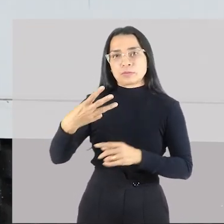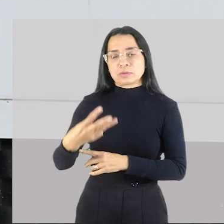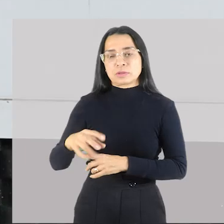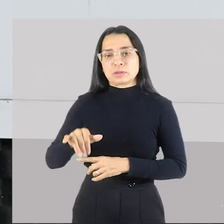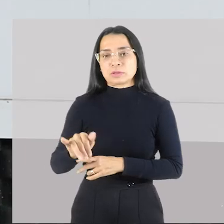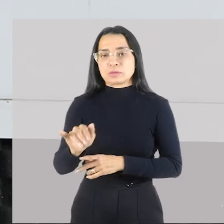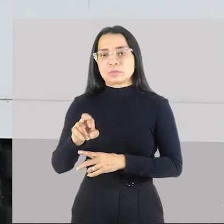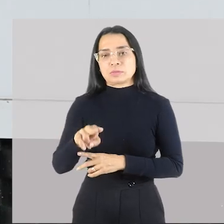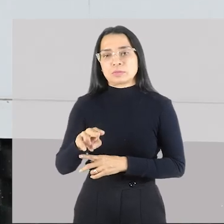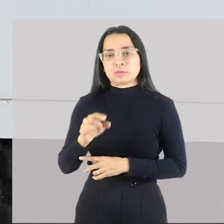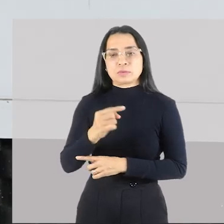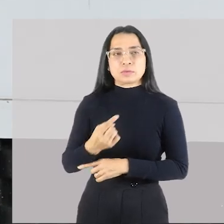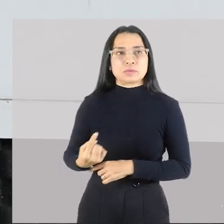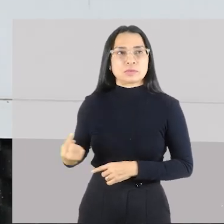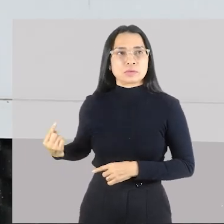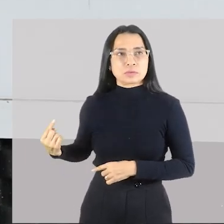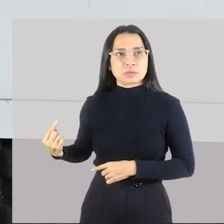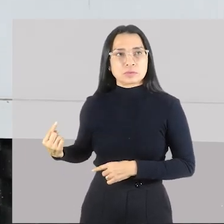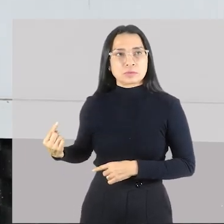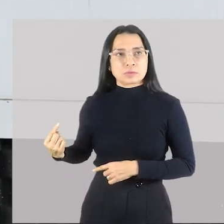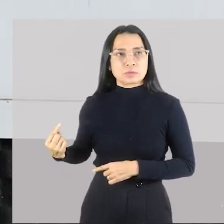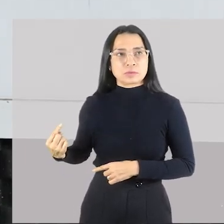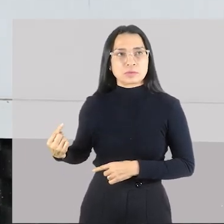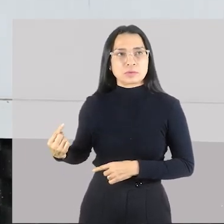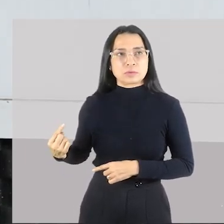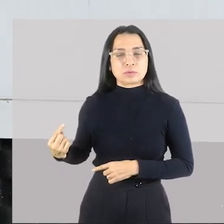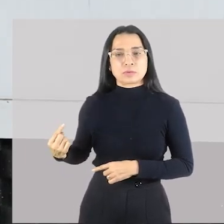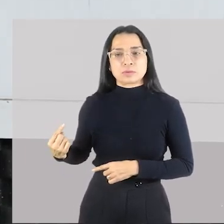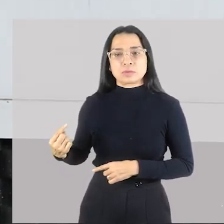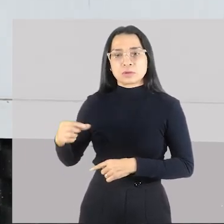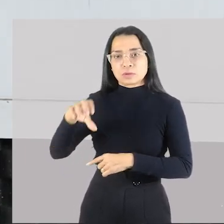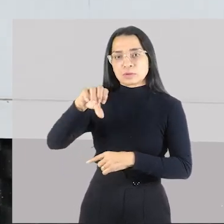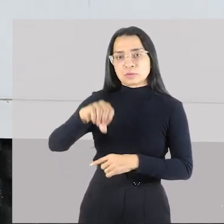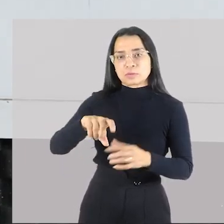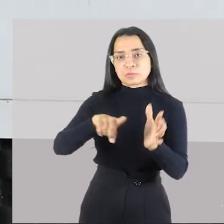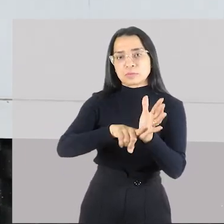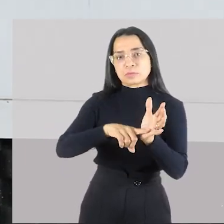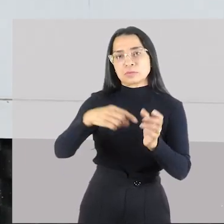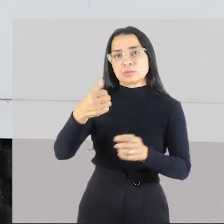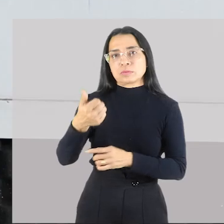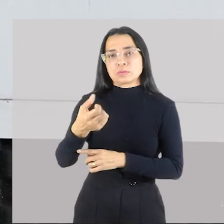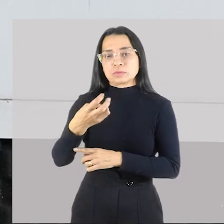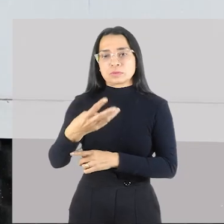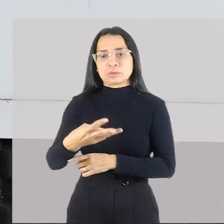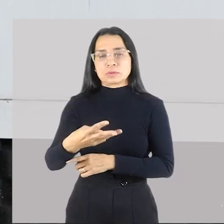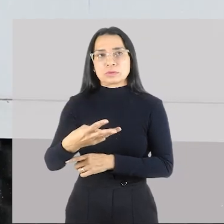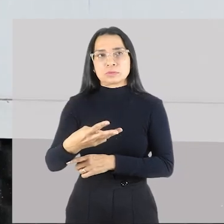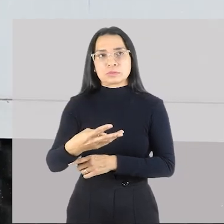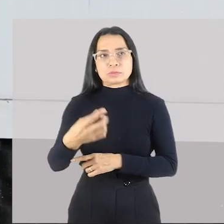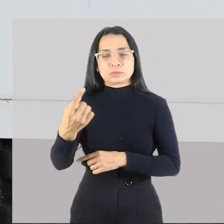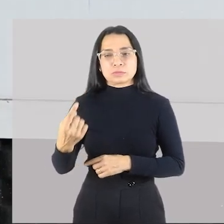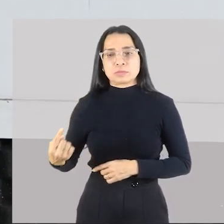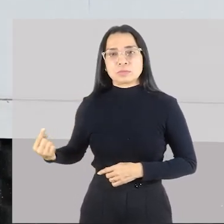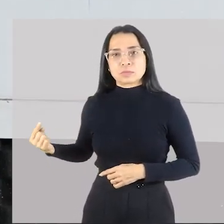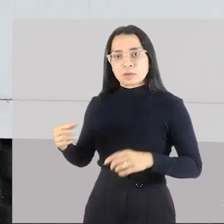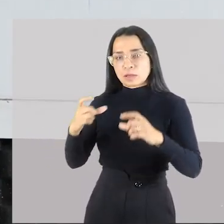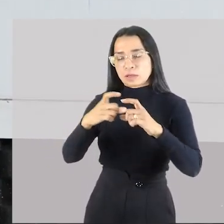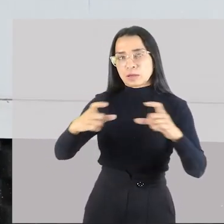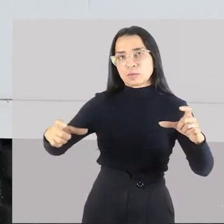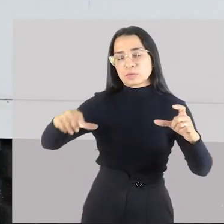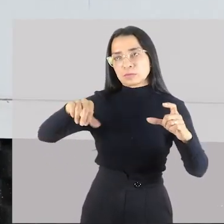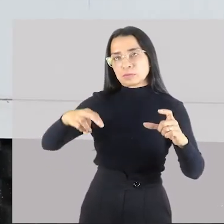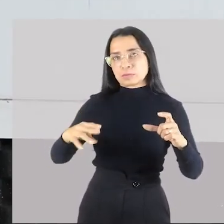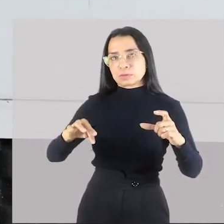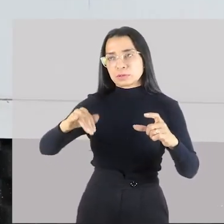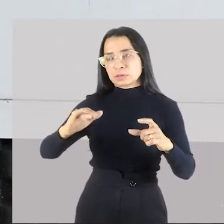Isso aqui vai ser igual a 9 menos 13. Equação de matrizes. Nós